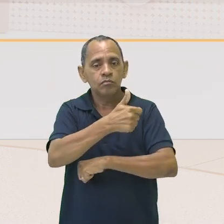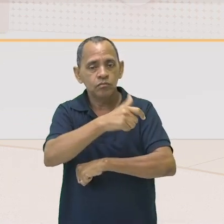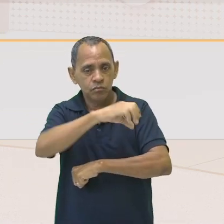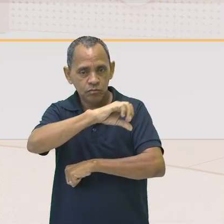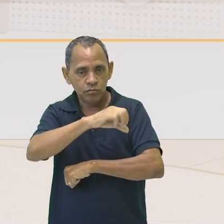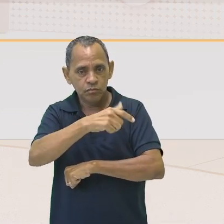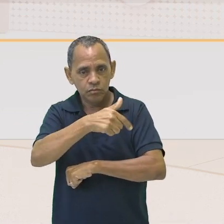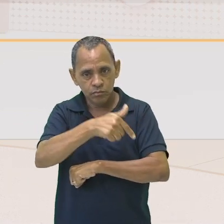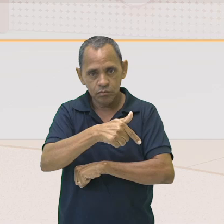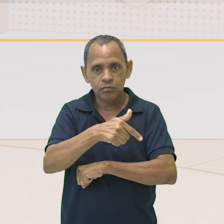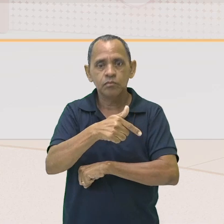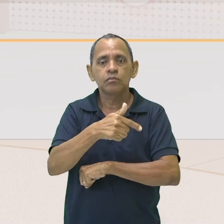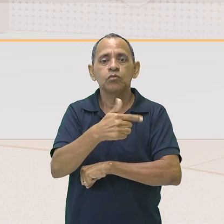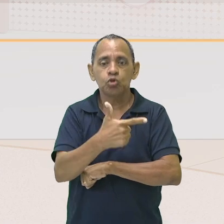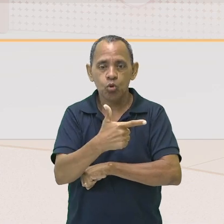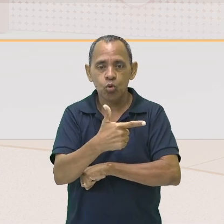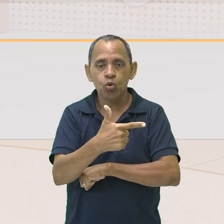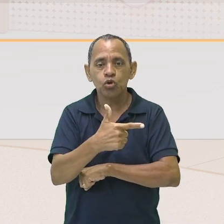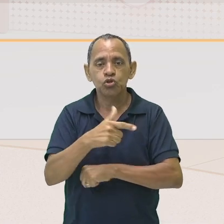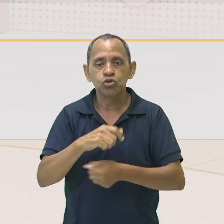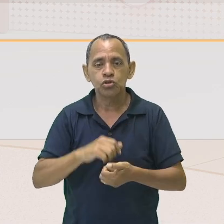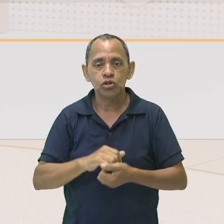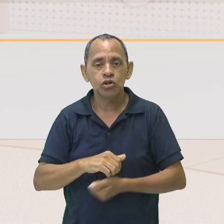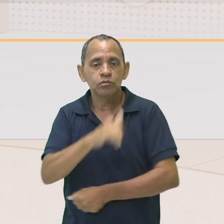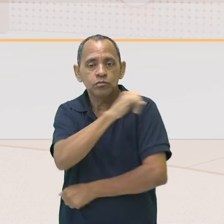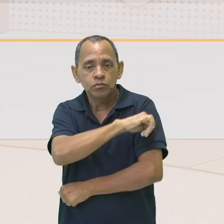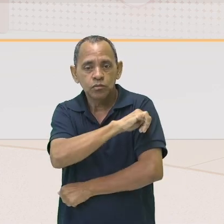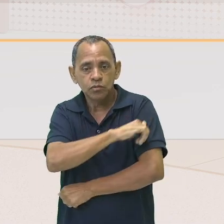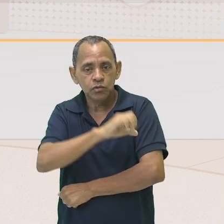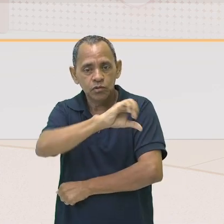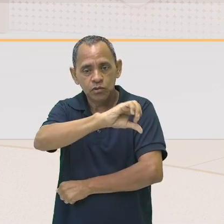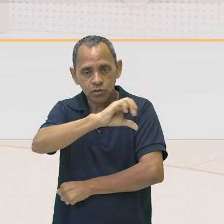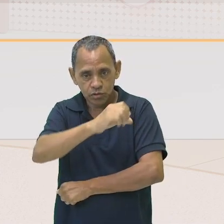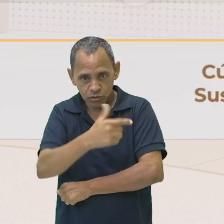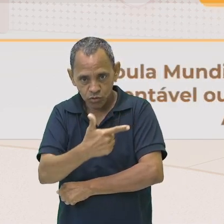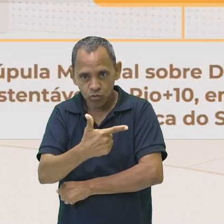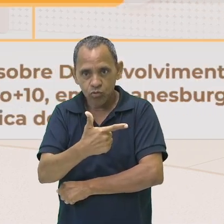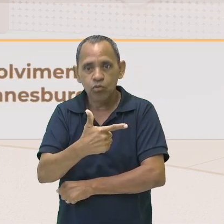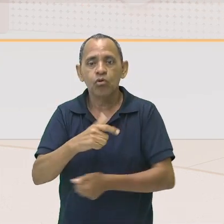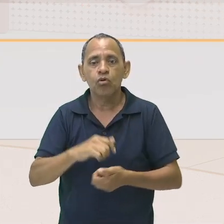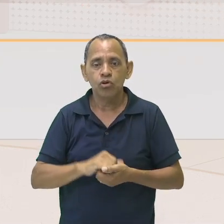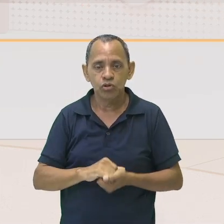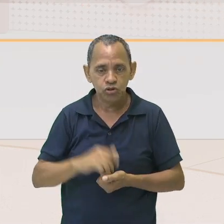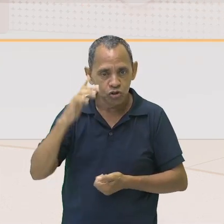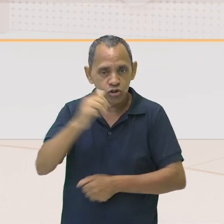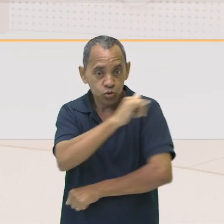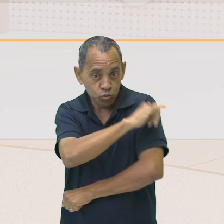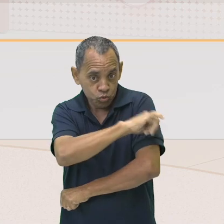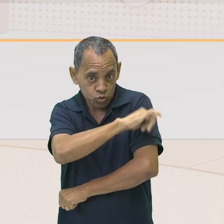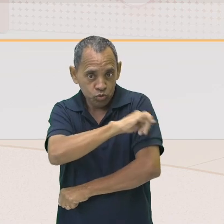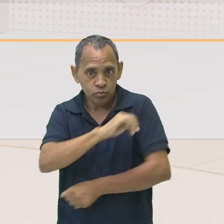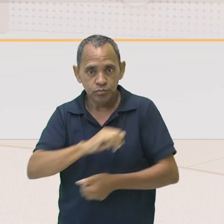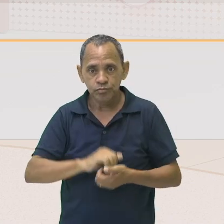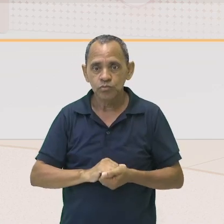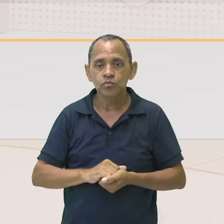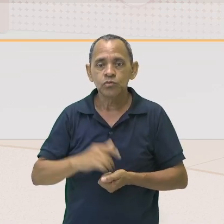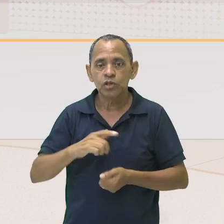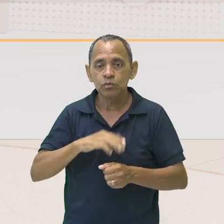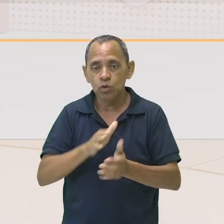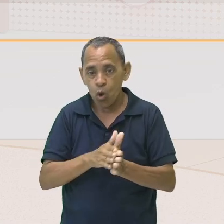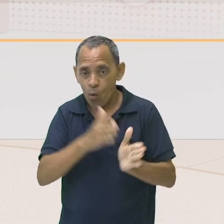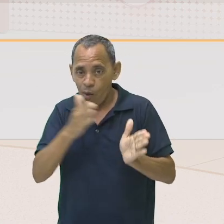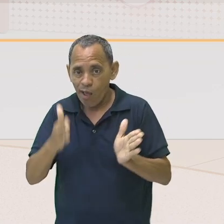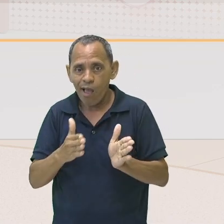1972, que foi a primeira grande conferência, a Rio 92, ou Eco 92, que aconteceu aqui no Rio de Janeiro. Temos